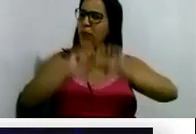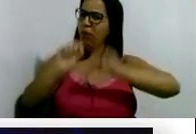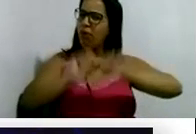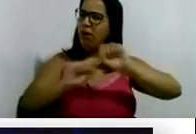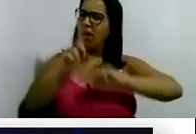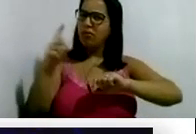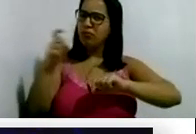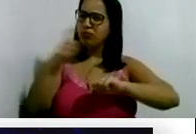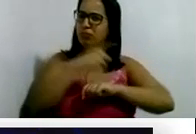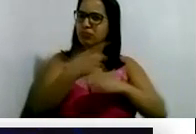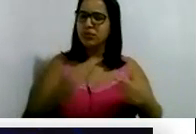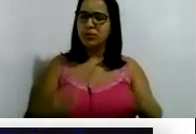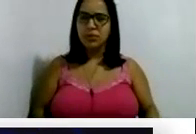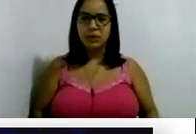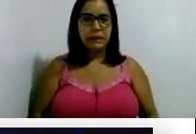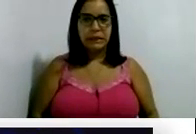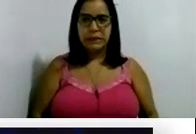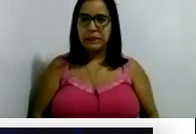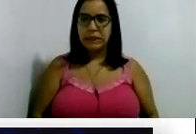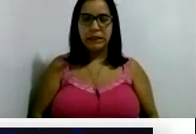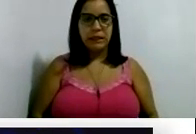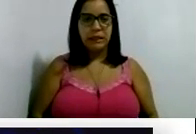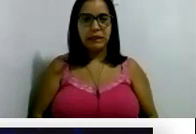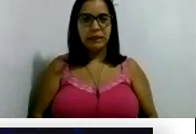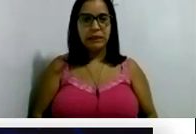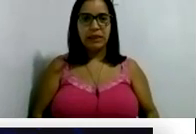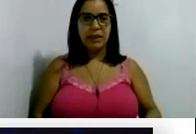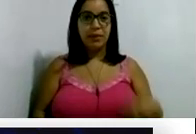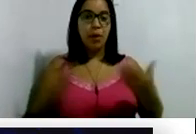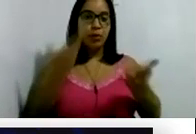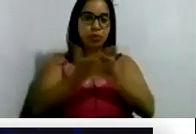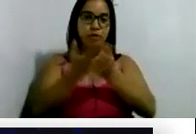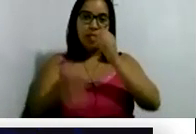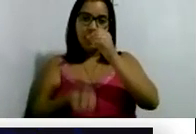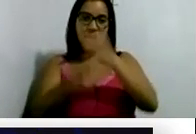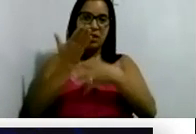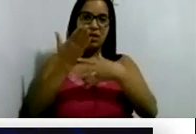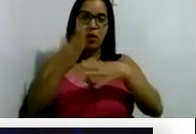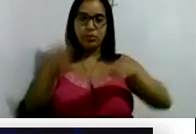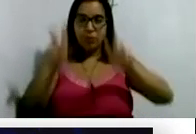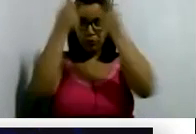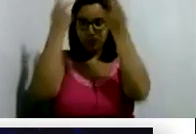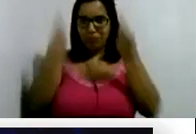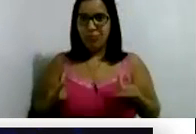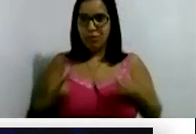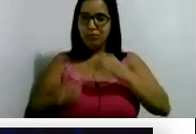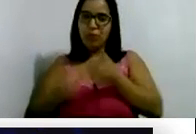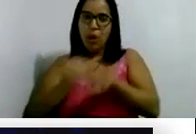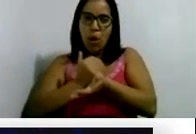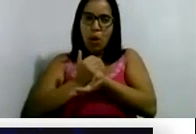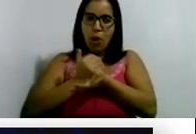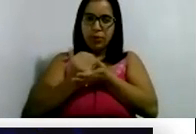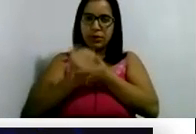área da biologia que faz o estudo da origem e também do desenvolvimento do ser humano, desde a formação